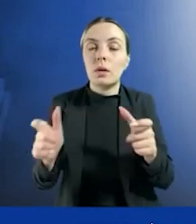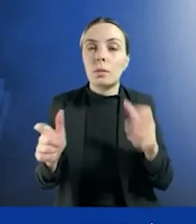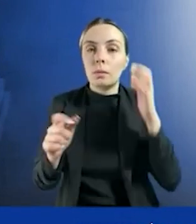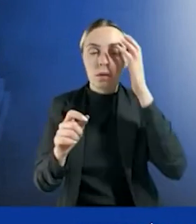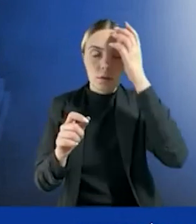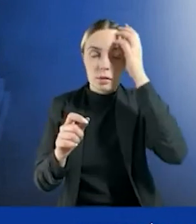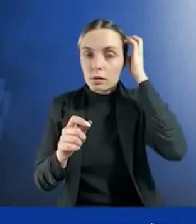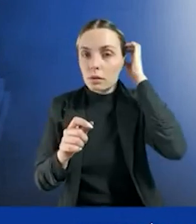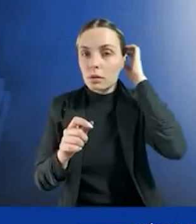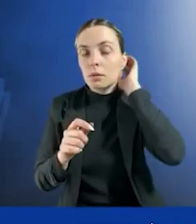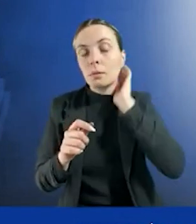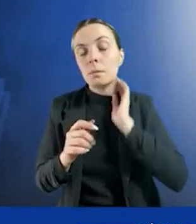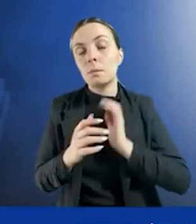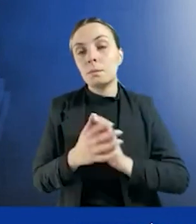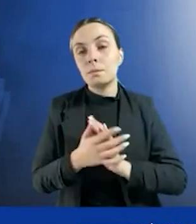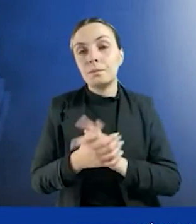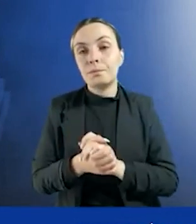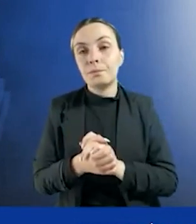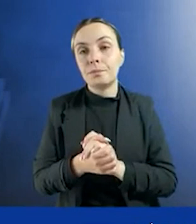volumetricamente